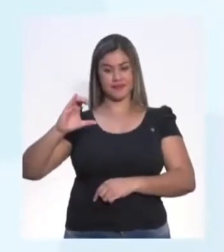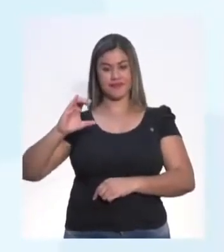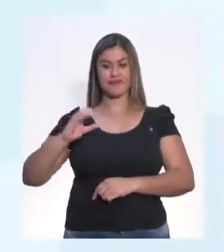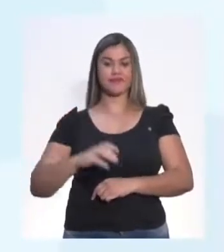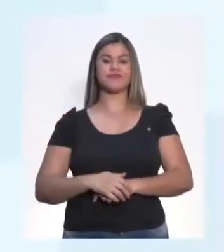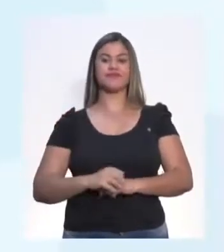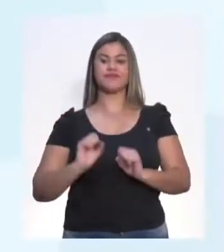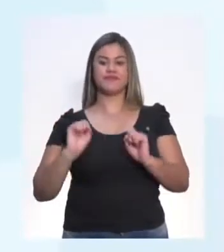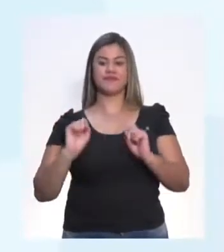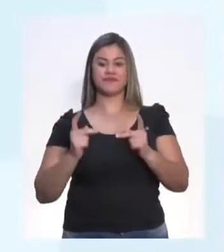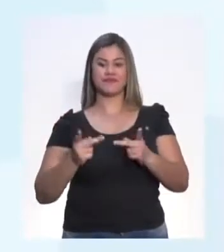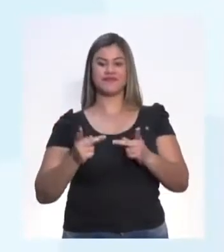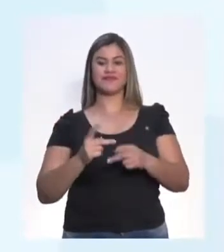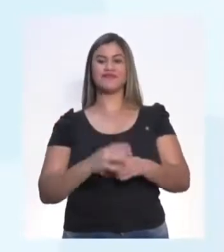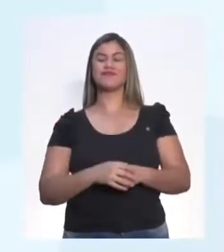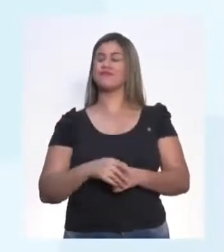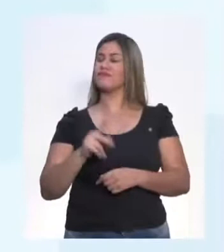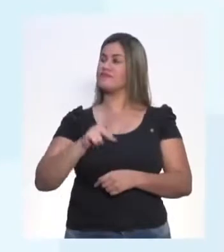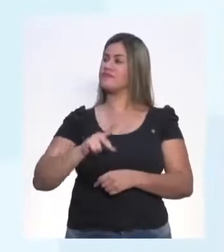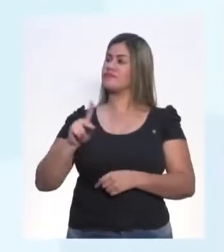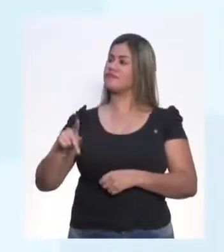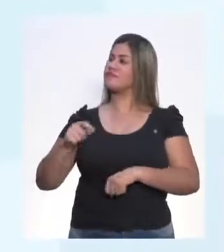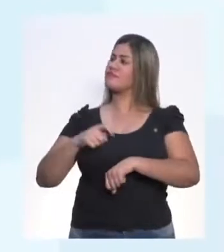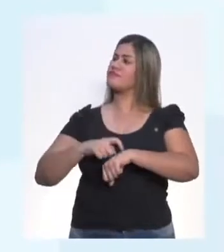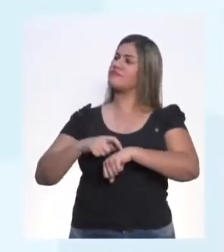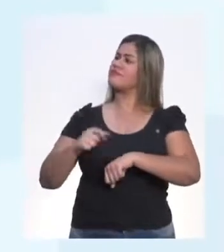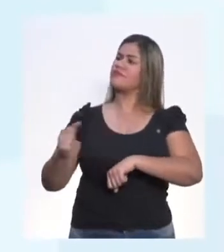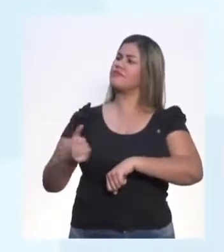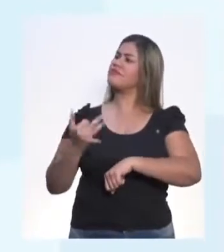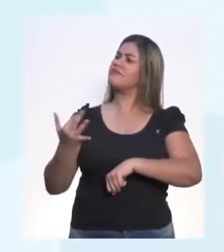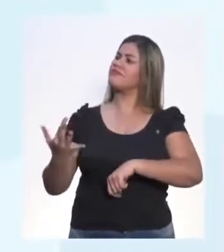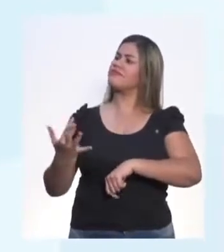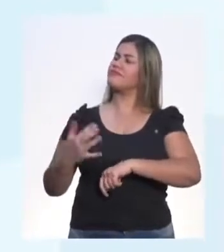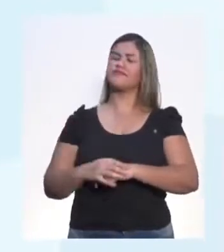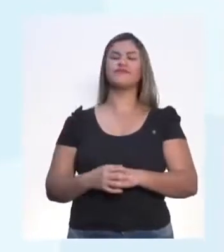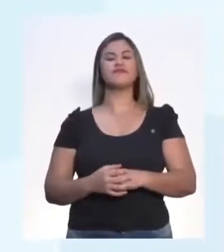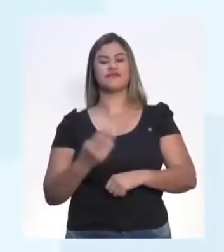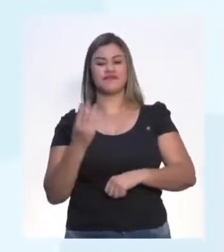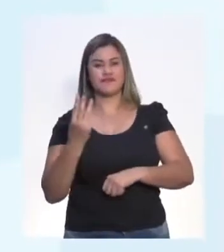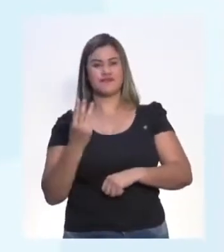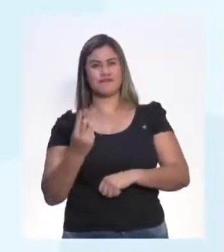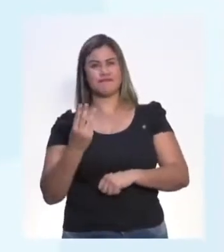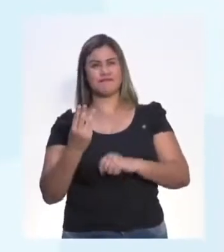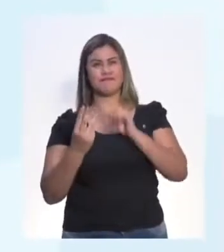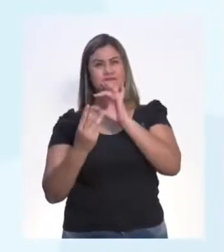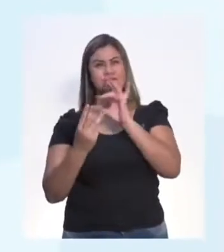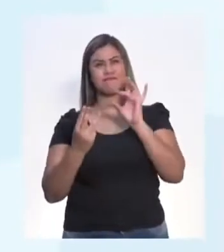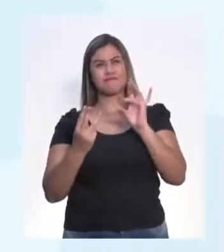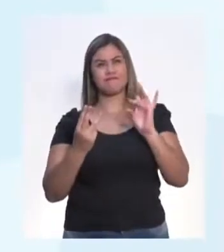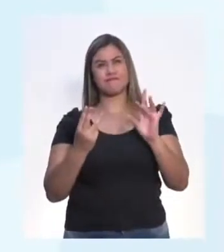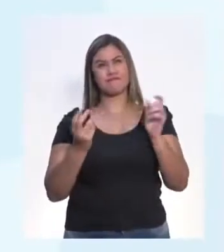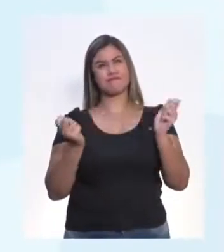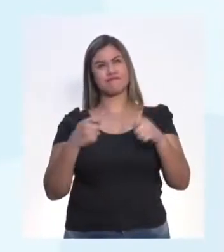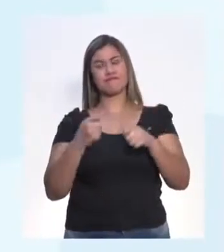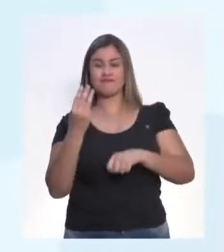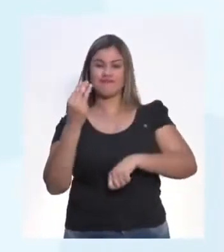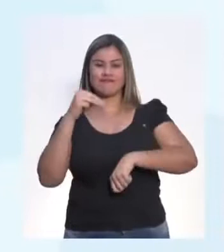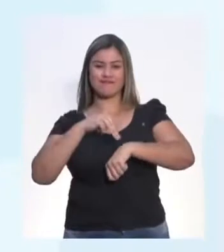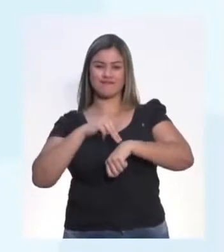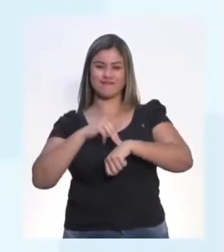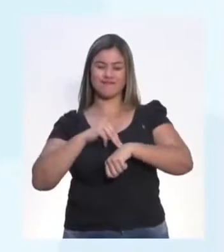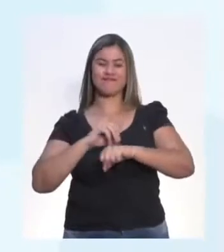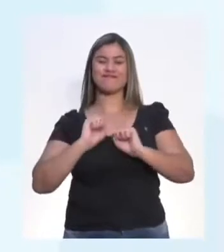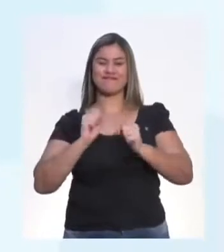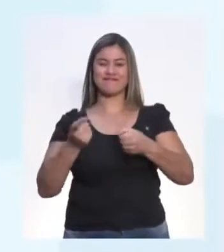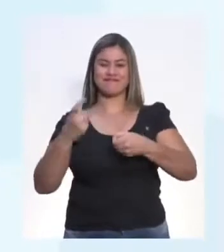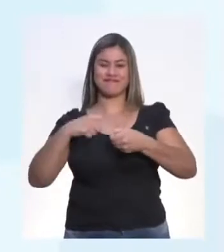C, ok? Professora Roberta, quanto tempo para essa atividade? 3 itens para fazer 3 contas, 3 minutos.